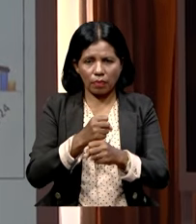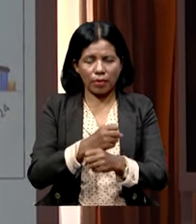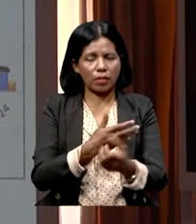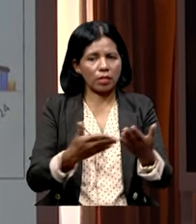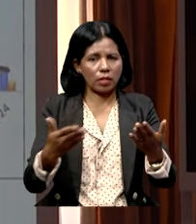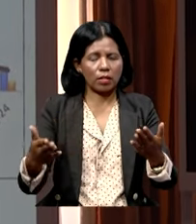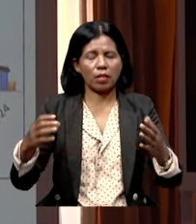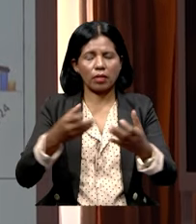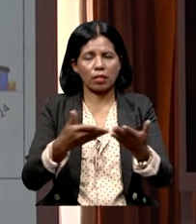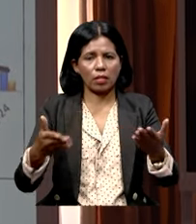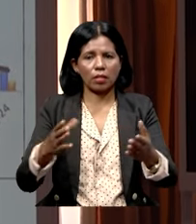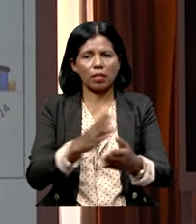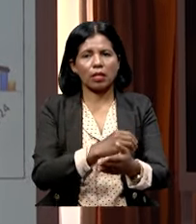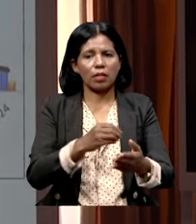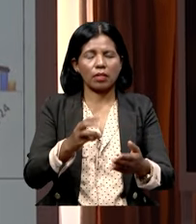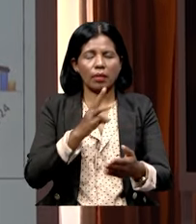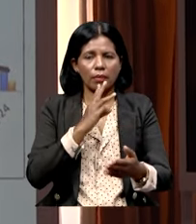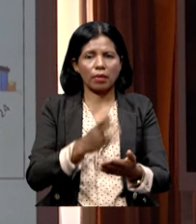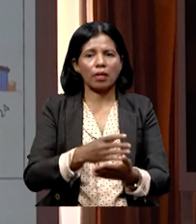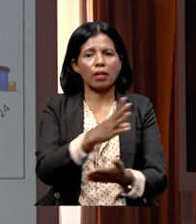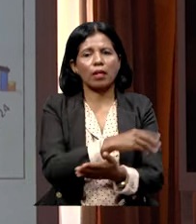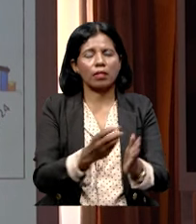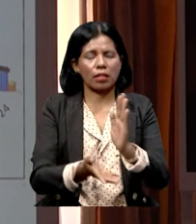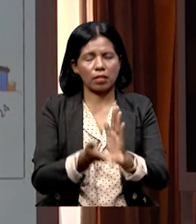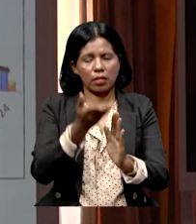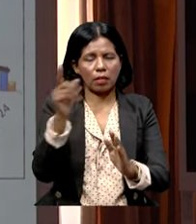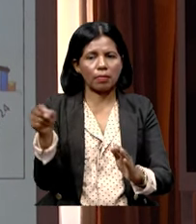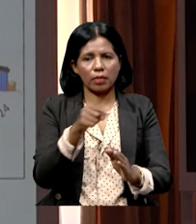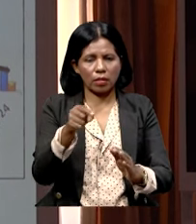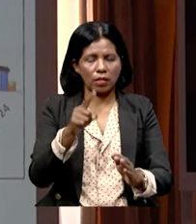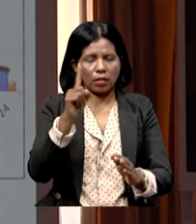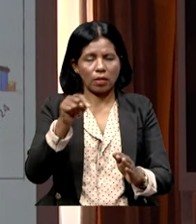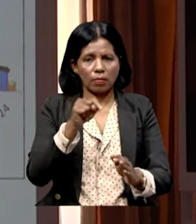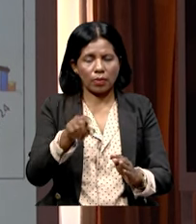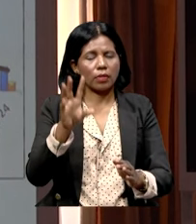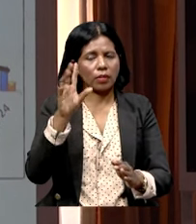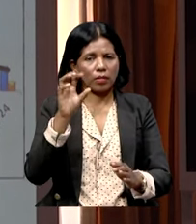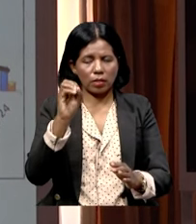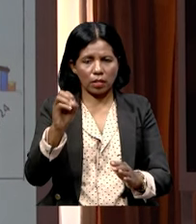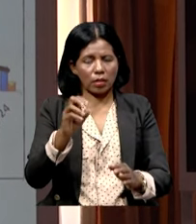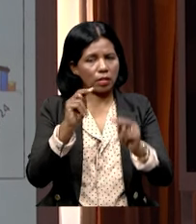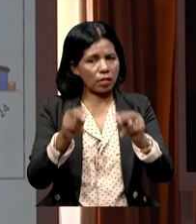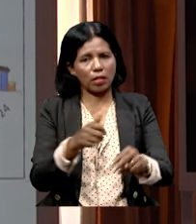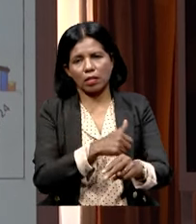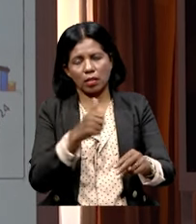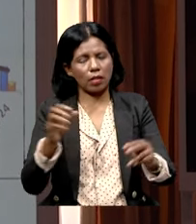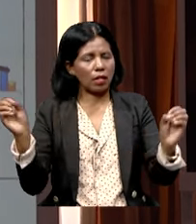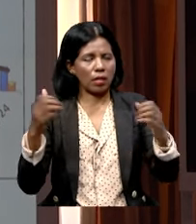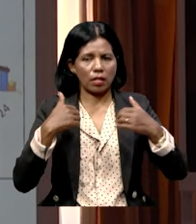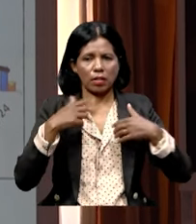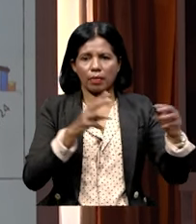equipamento umalaran, hanes em termos bem manas macarretan inflação, por cento ida ponto zero, mas bem necessidade se recelo que la ira